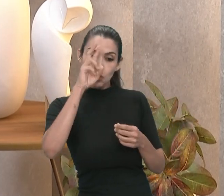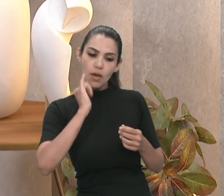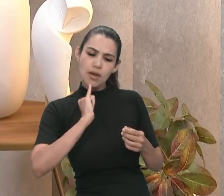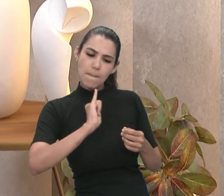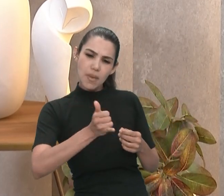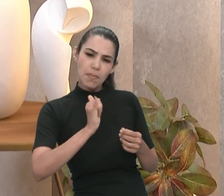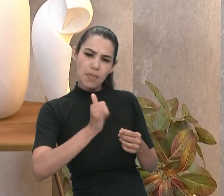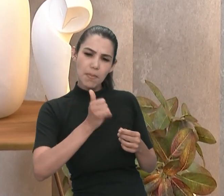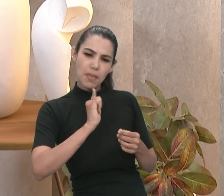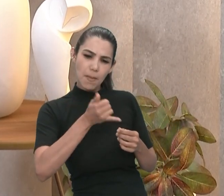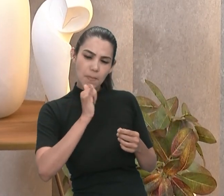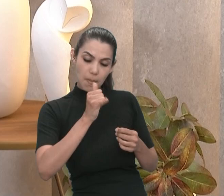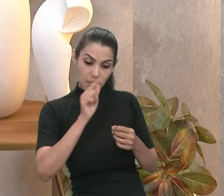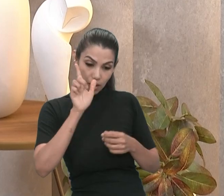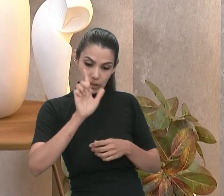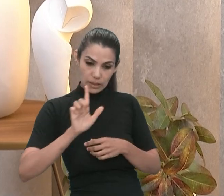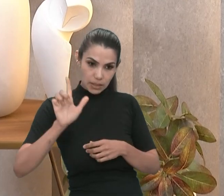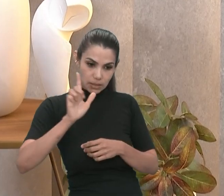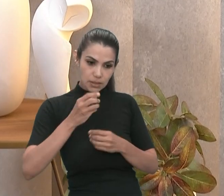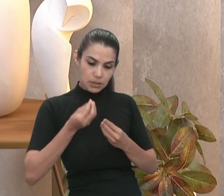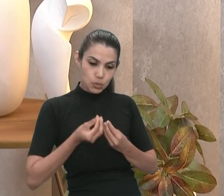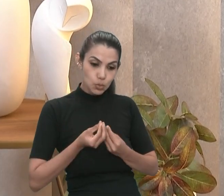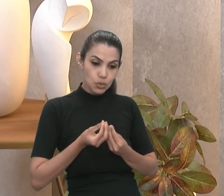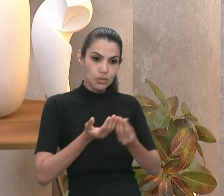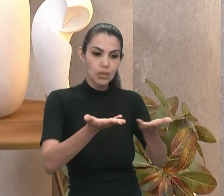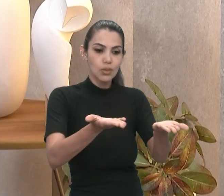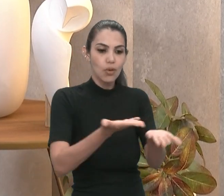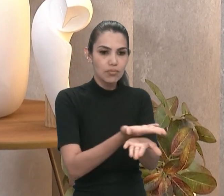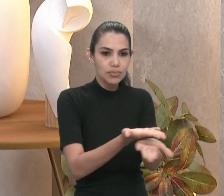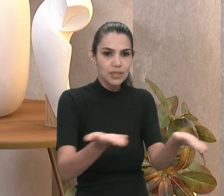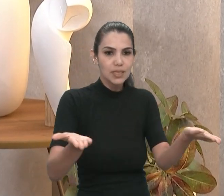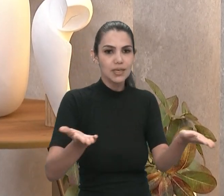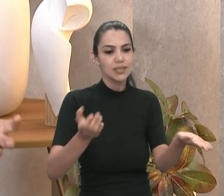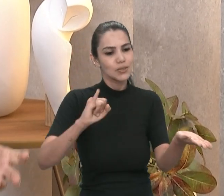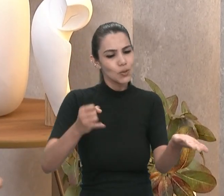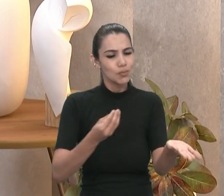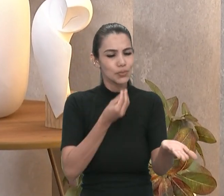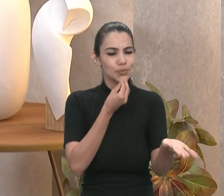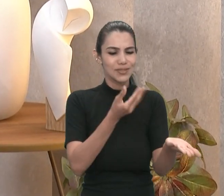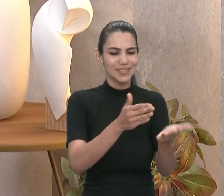literatura, há a possibilidade desse pequeno